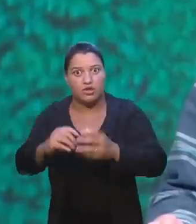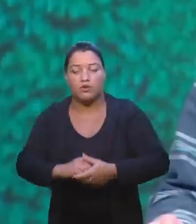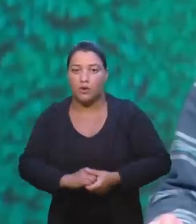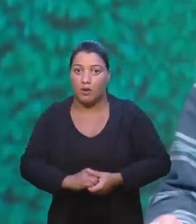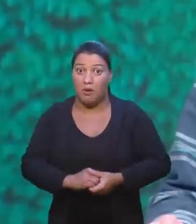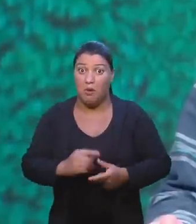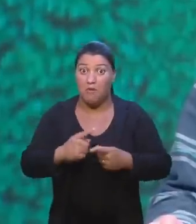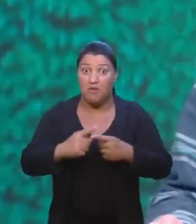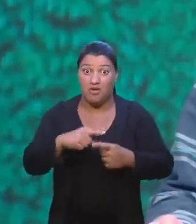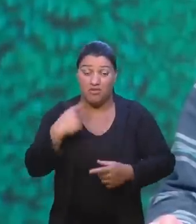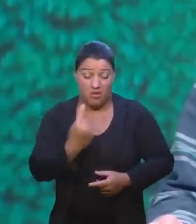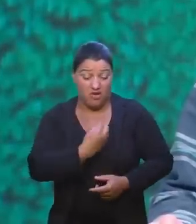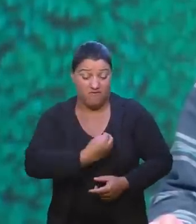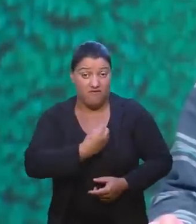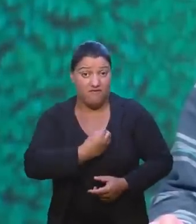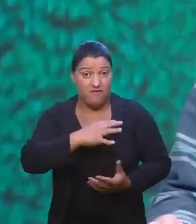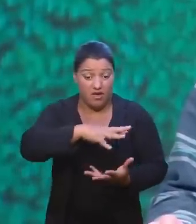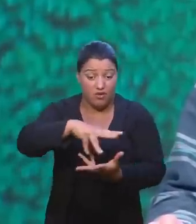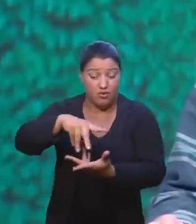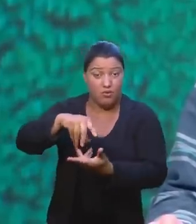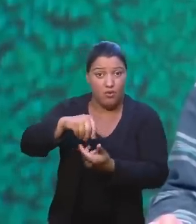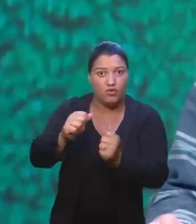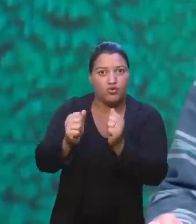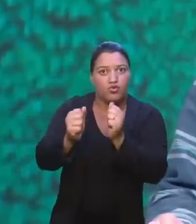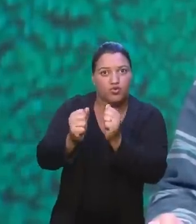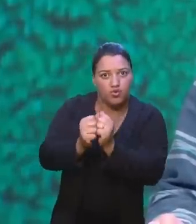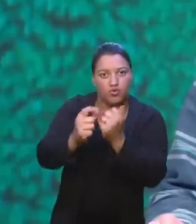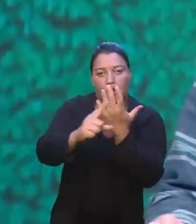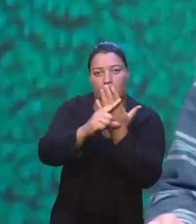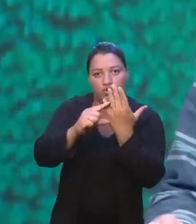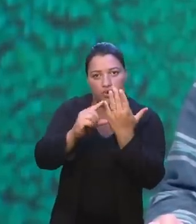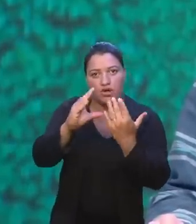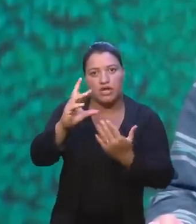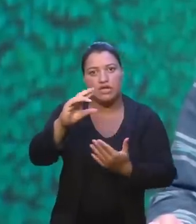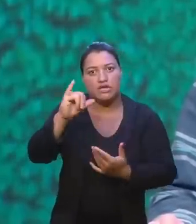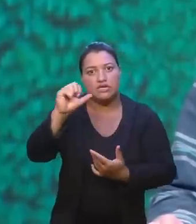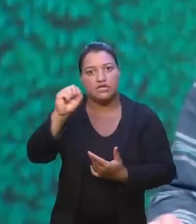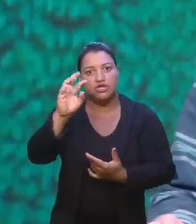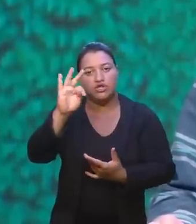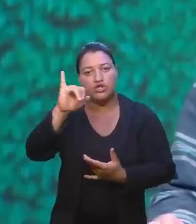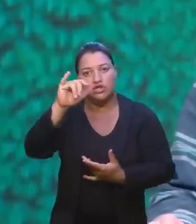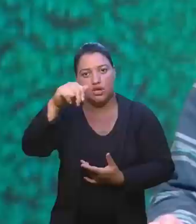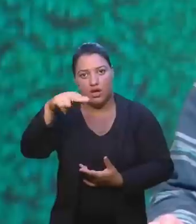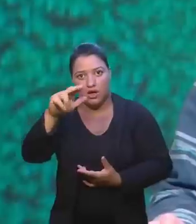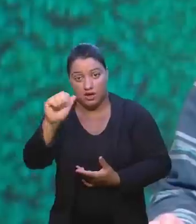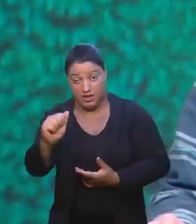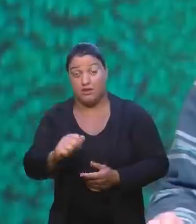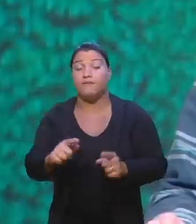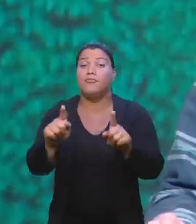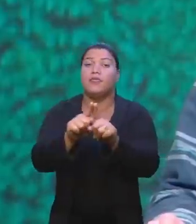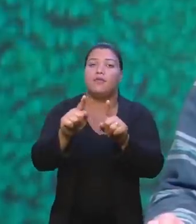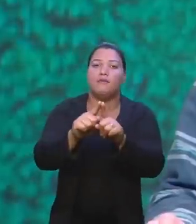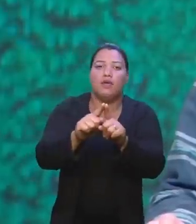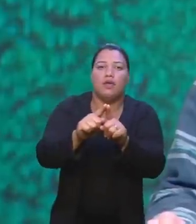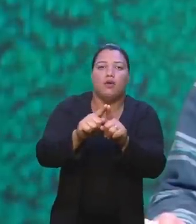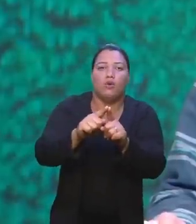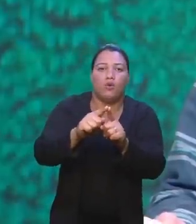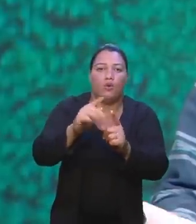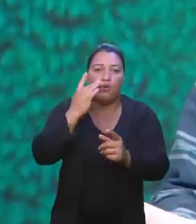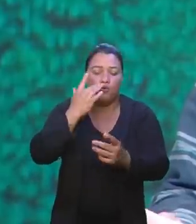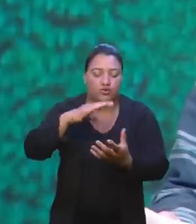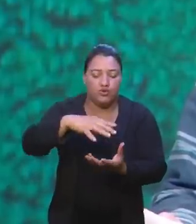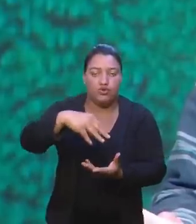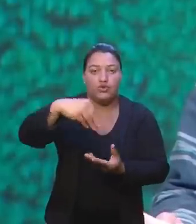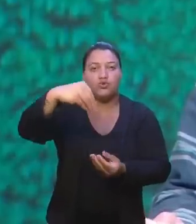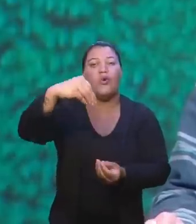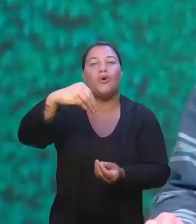Mundo, em coautoria com Cristiane Beira, e Um Tesouro Inestimável, em 3 volumes. Todas as